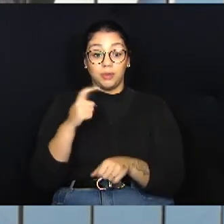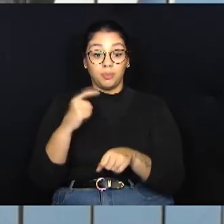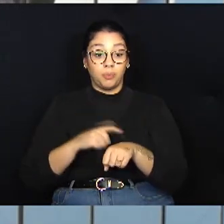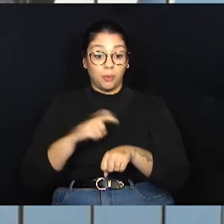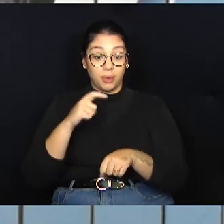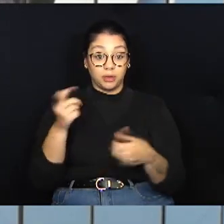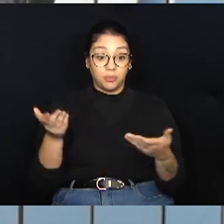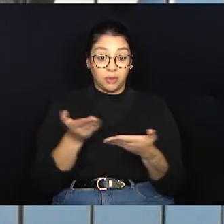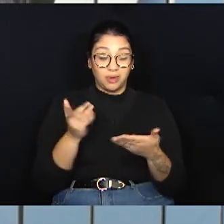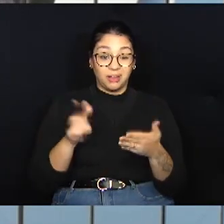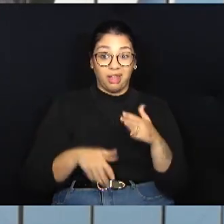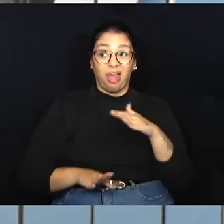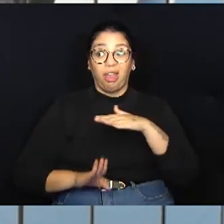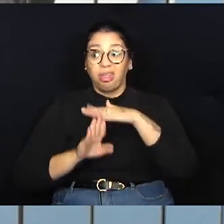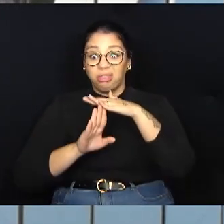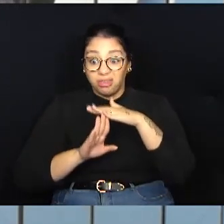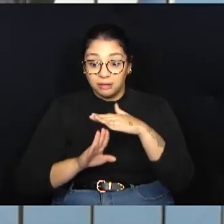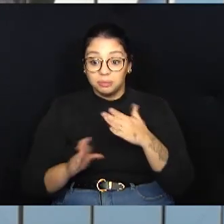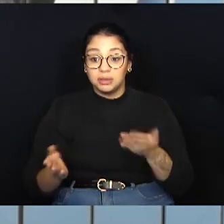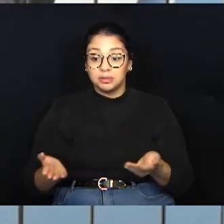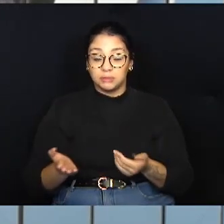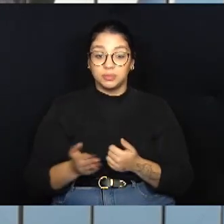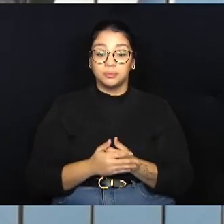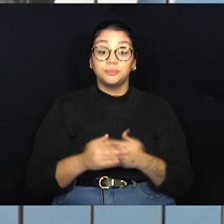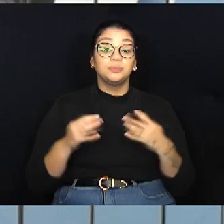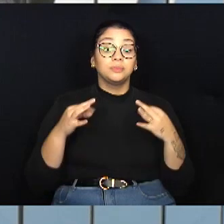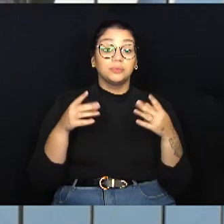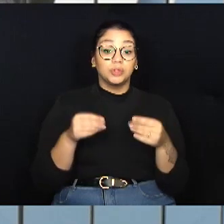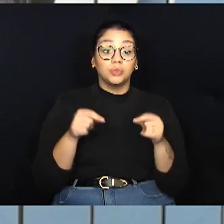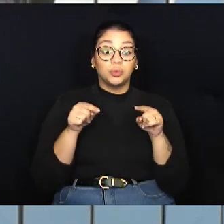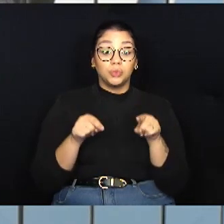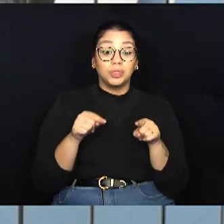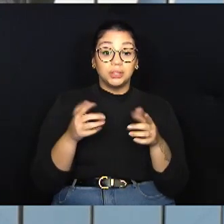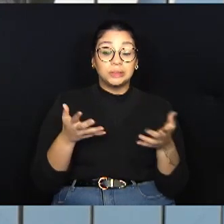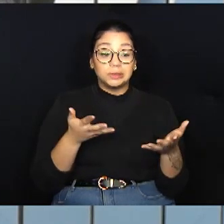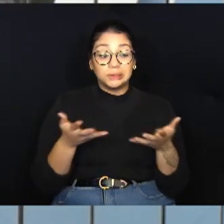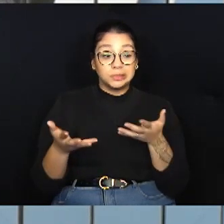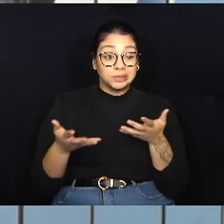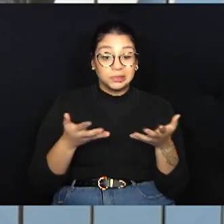de extremismos, e tudo isso gera,